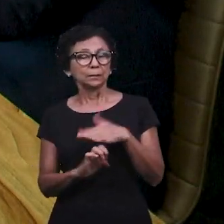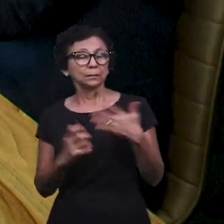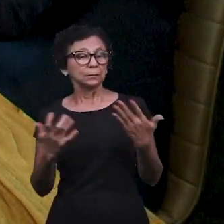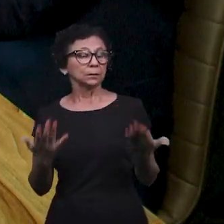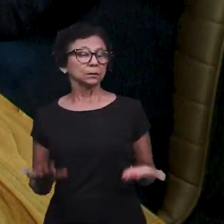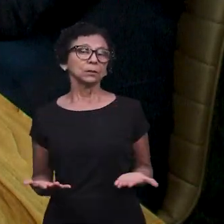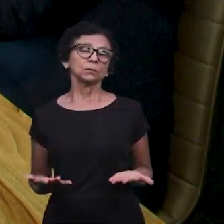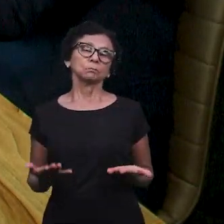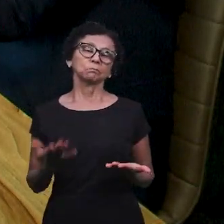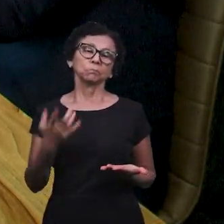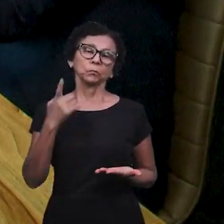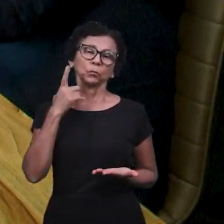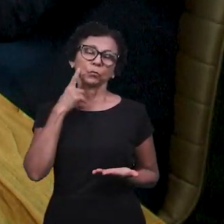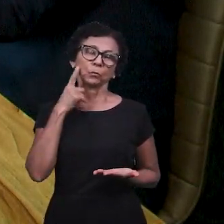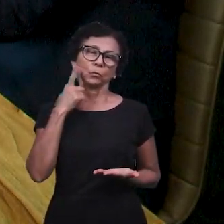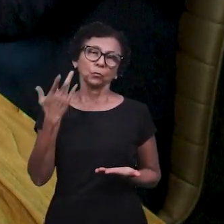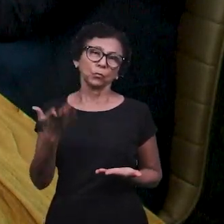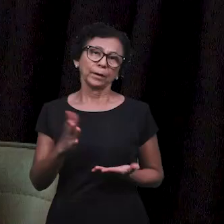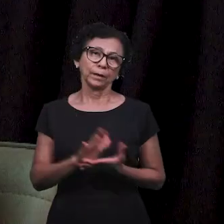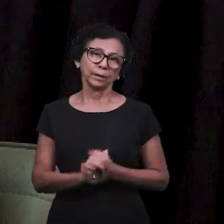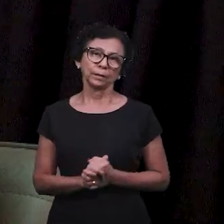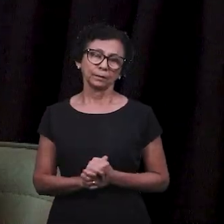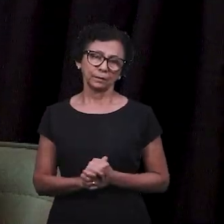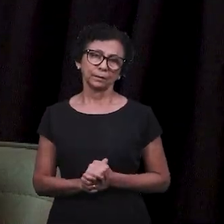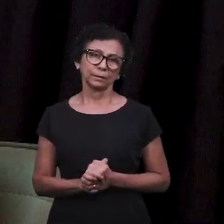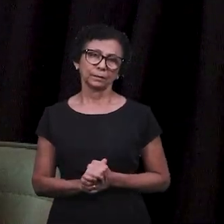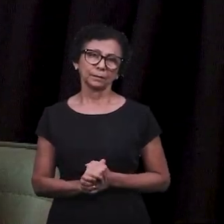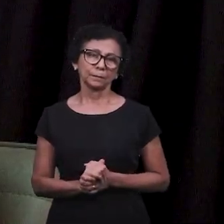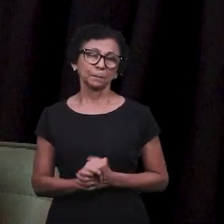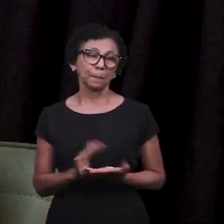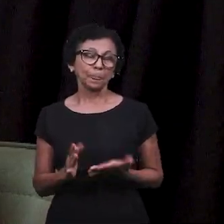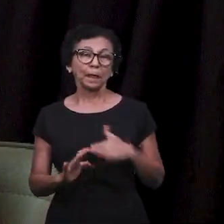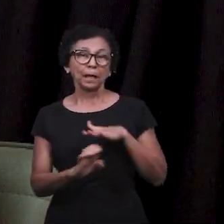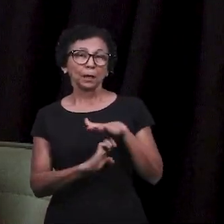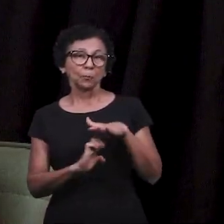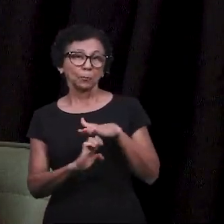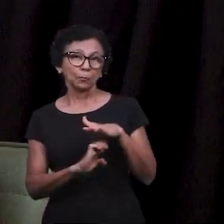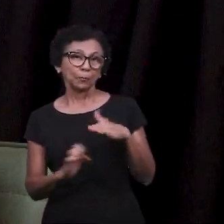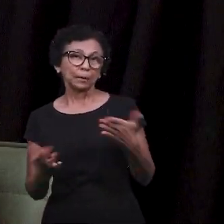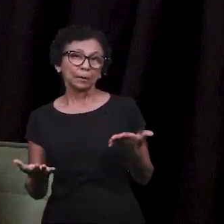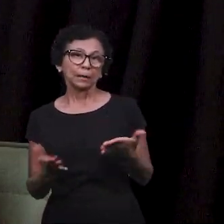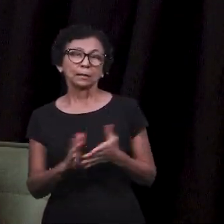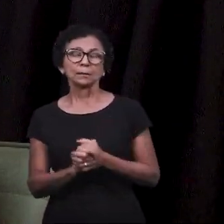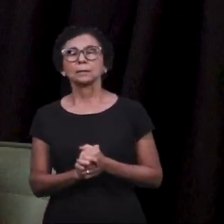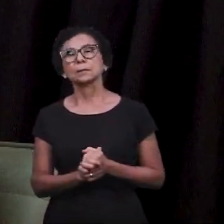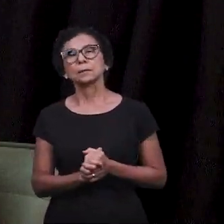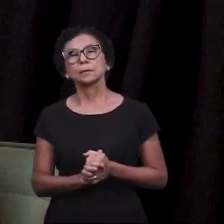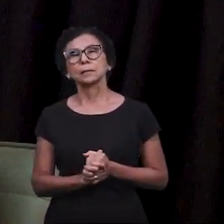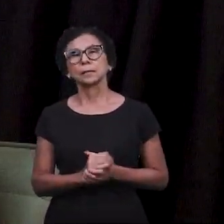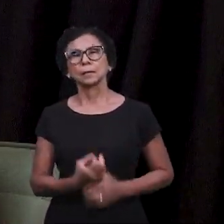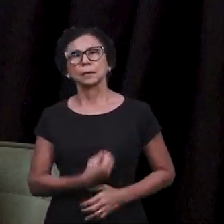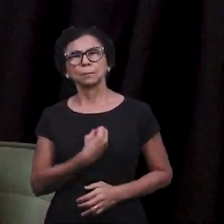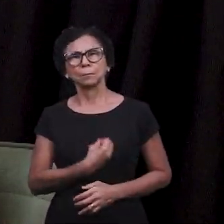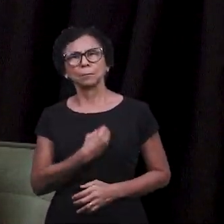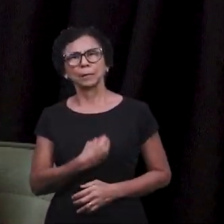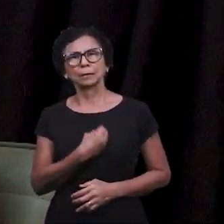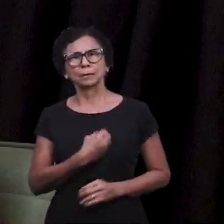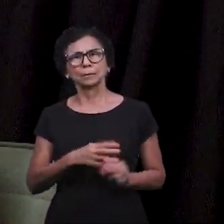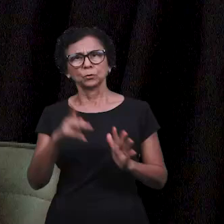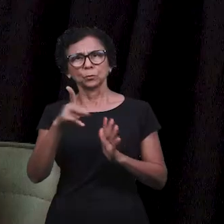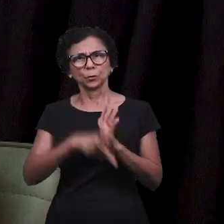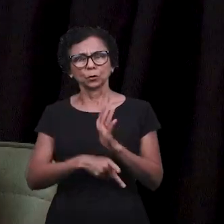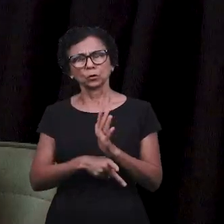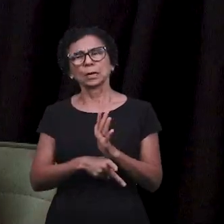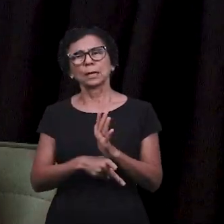base, por exemplo, no ramo de atuação, né? Há empresas que participam de licitações constantemente, então ali existem